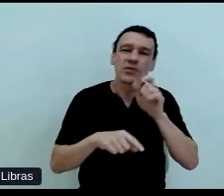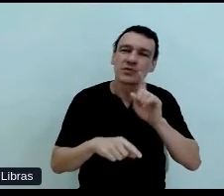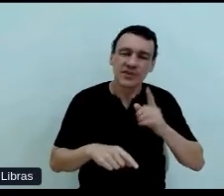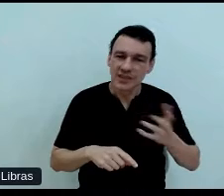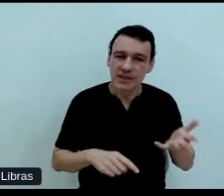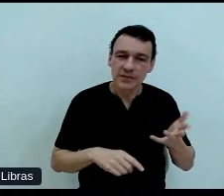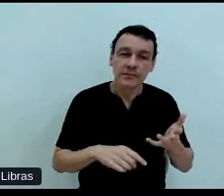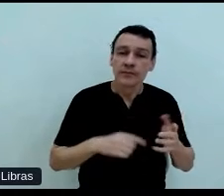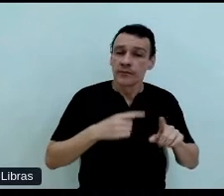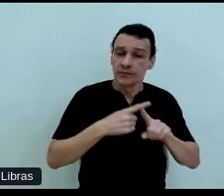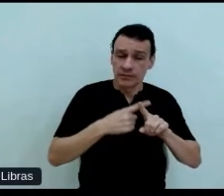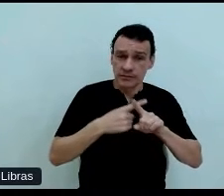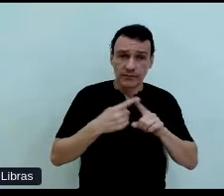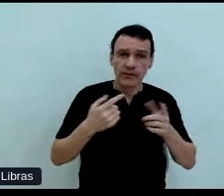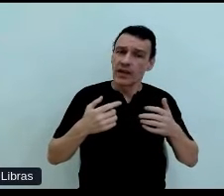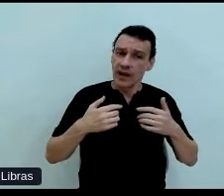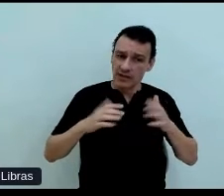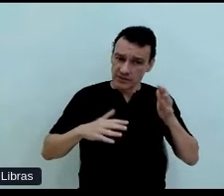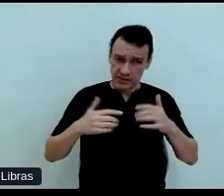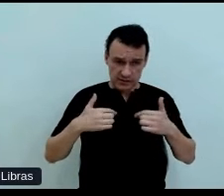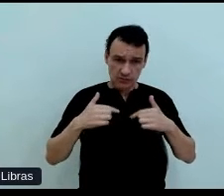é, dentro da pessoa que você é,